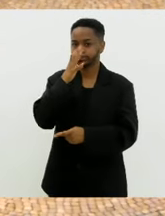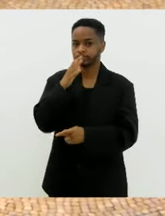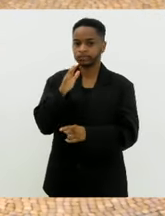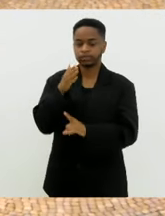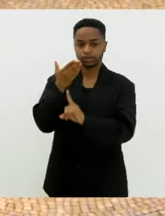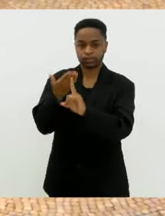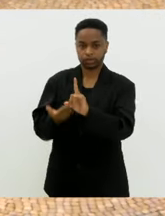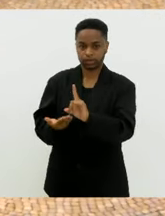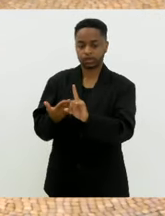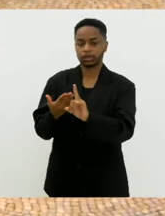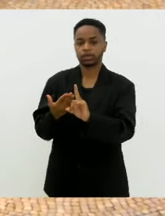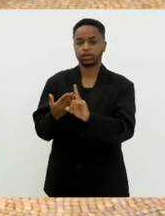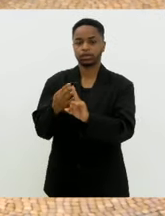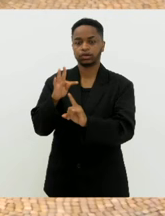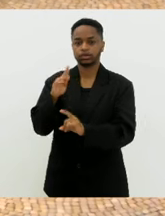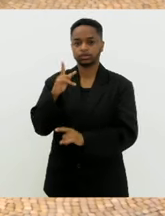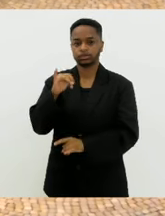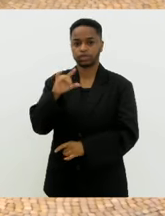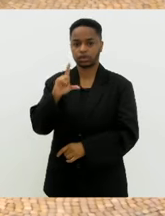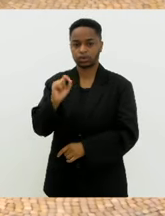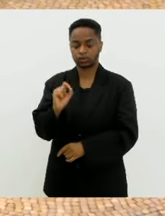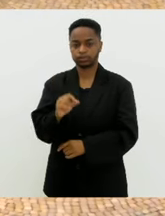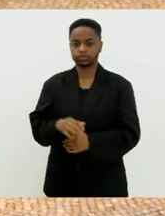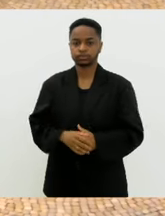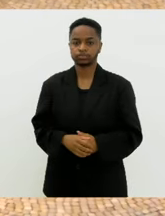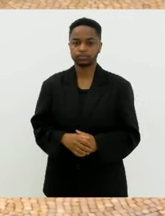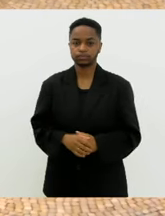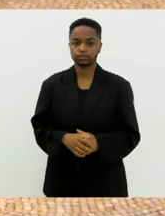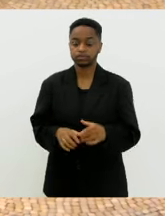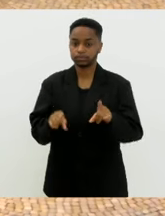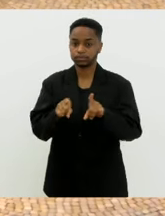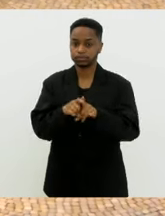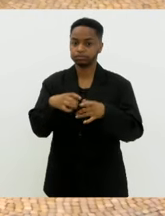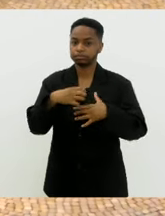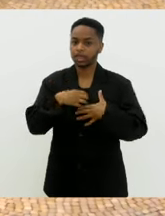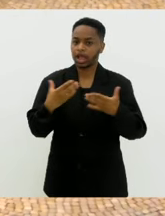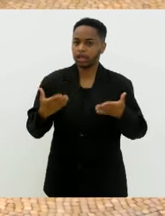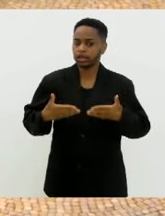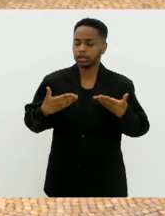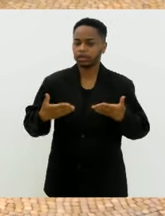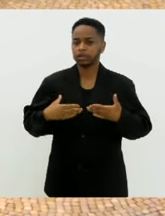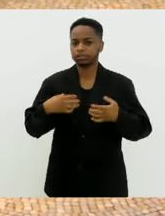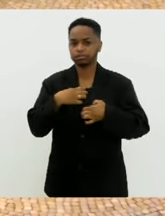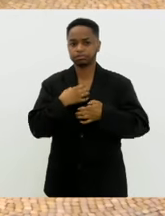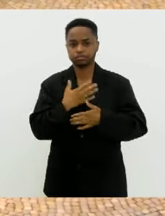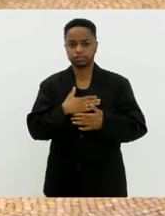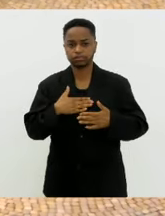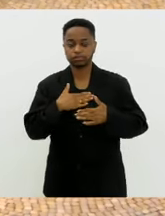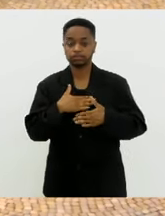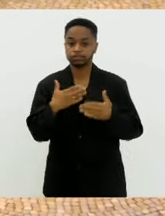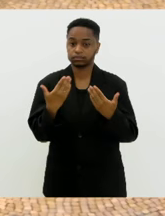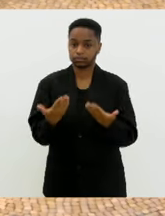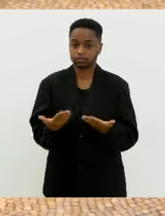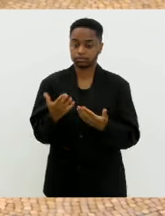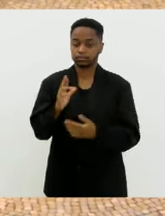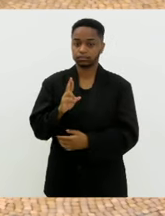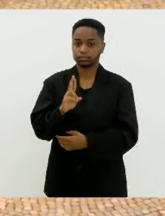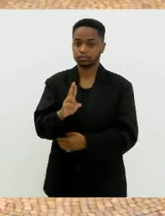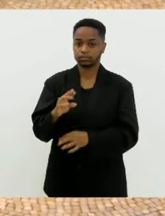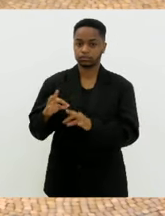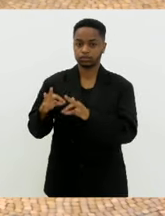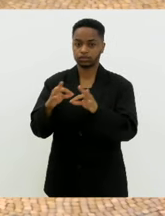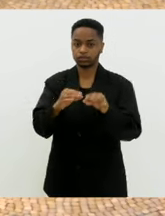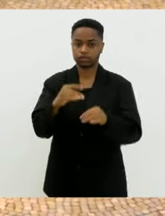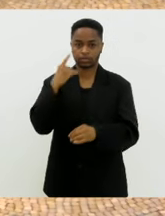quadros do MDB. Isso nos traz alegria, nos traz satisfação. Então, em nome dos deputados desta